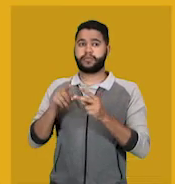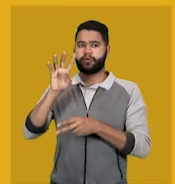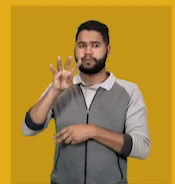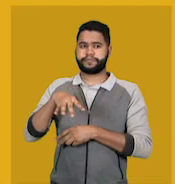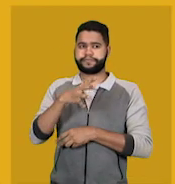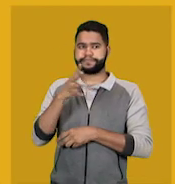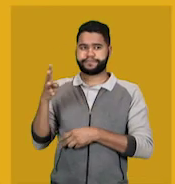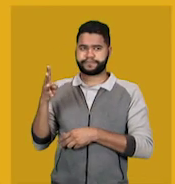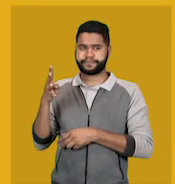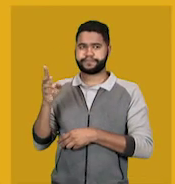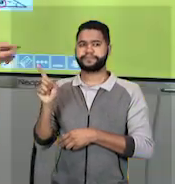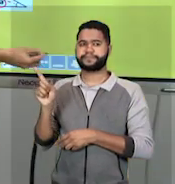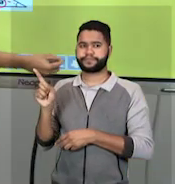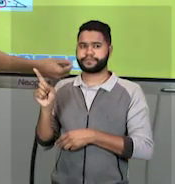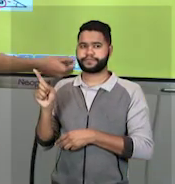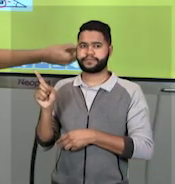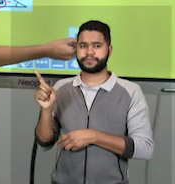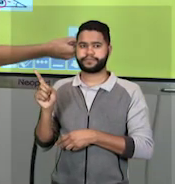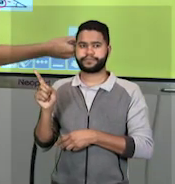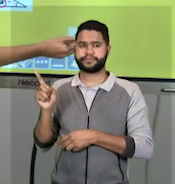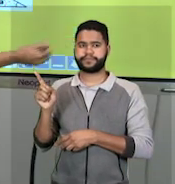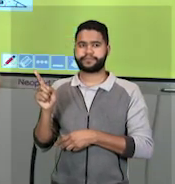tabela, voltar aqui, ó.